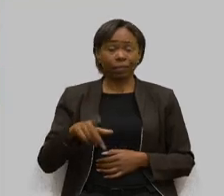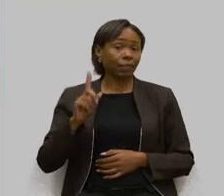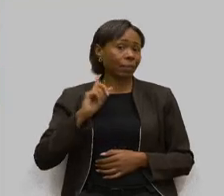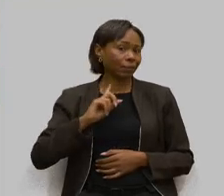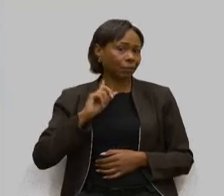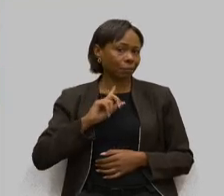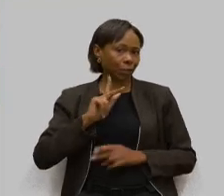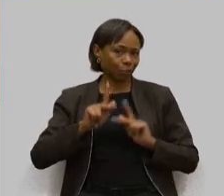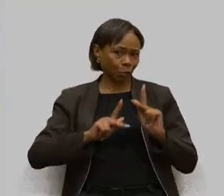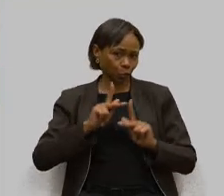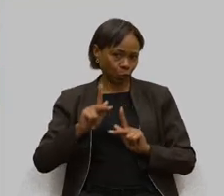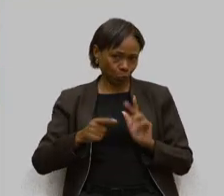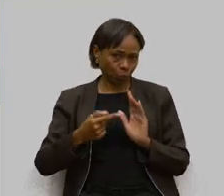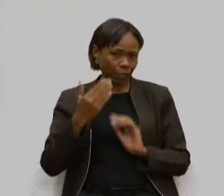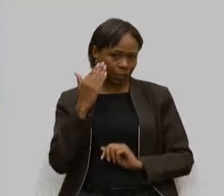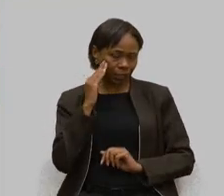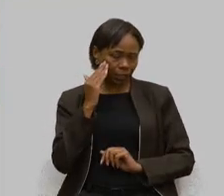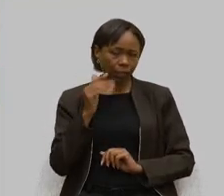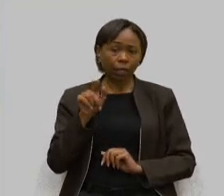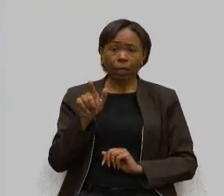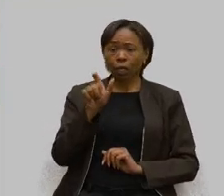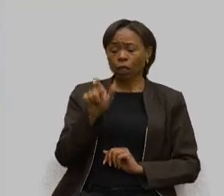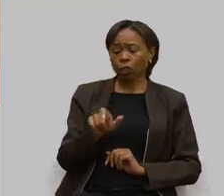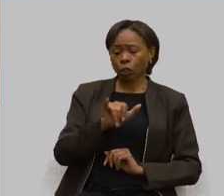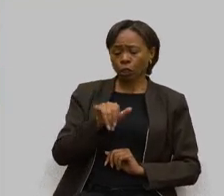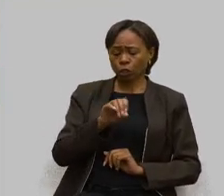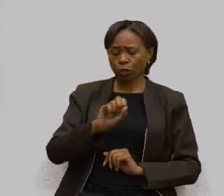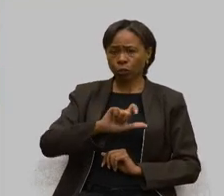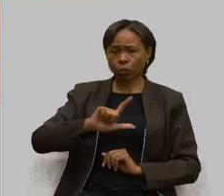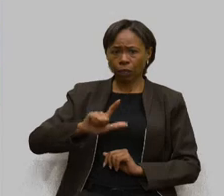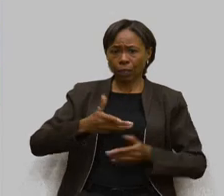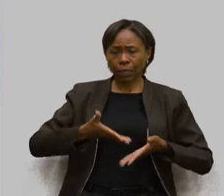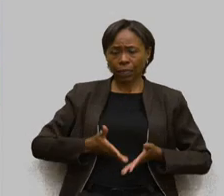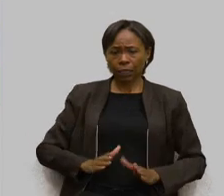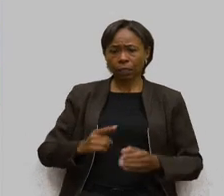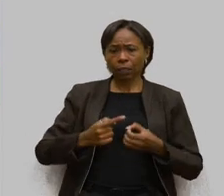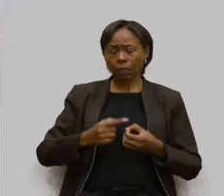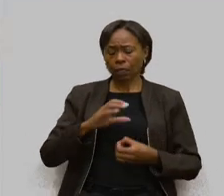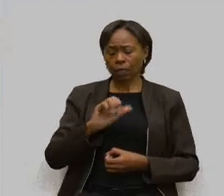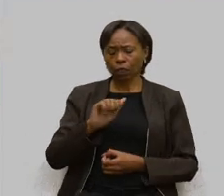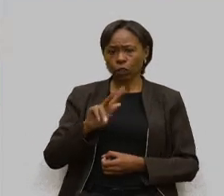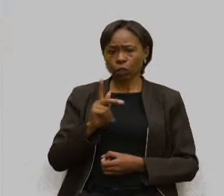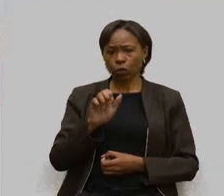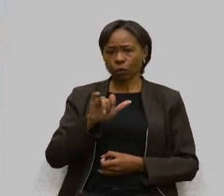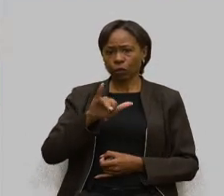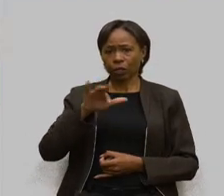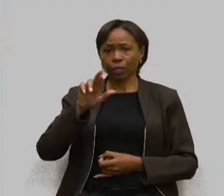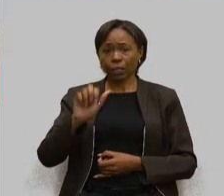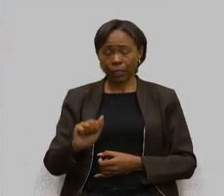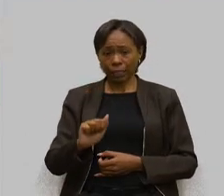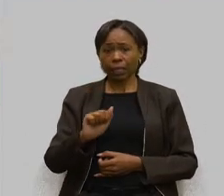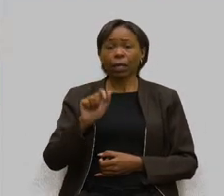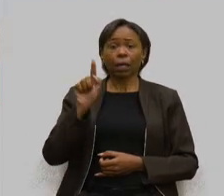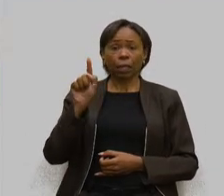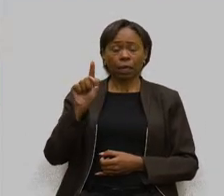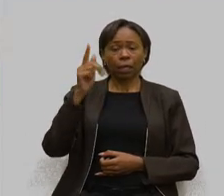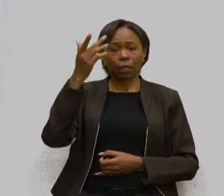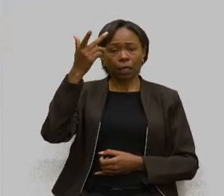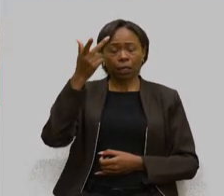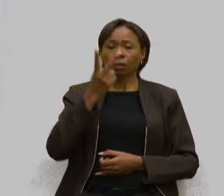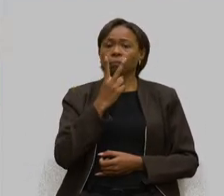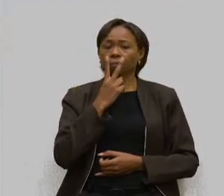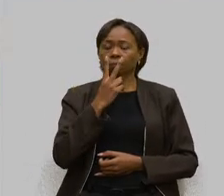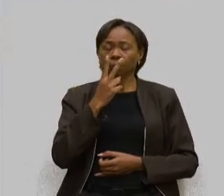o seu trabalho eh Dr Joel Araújo nascido em Cachoeiro do itap mirin no Espírito Santo formado em medicina e